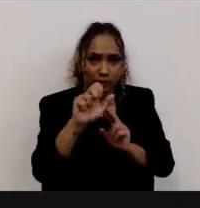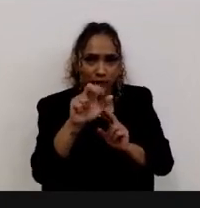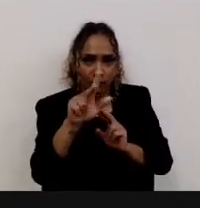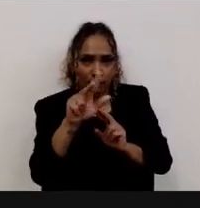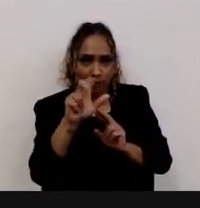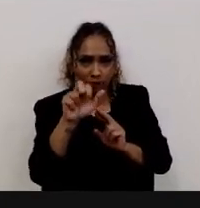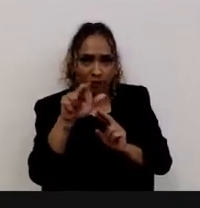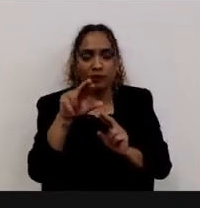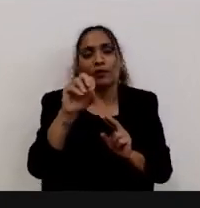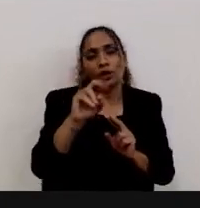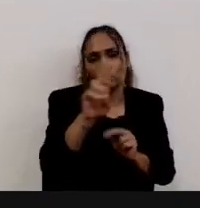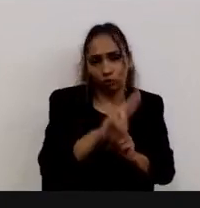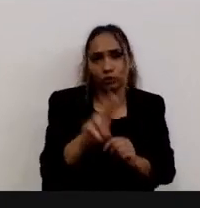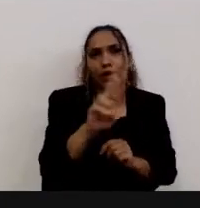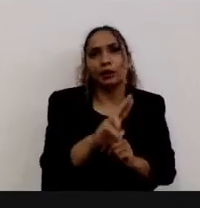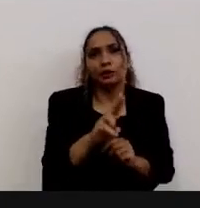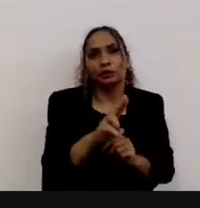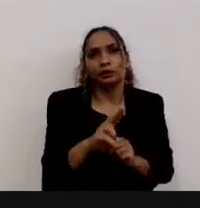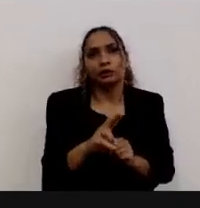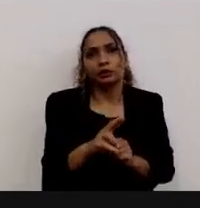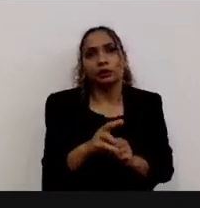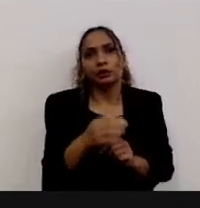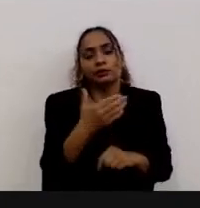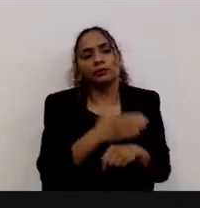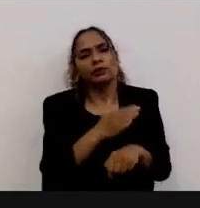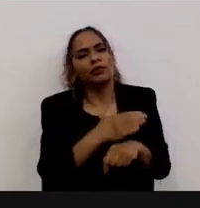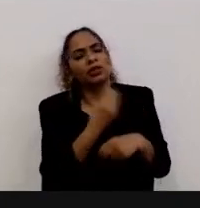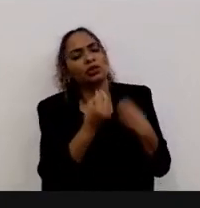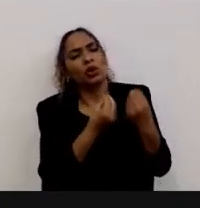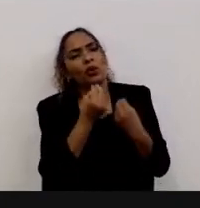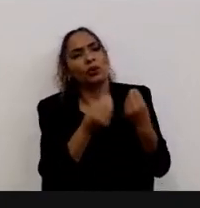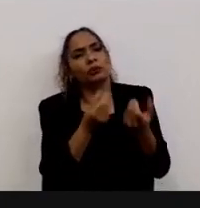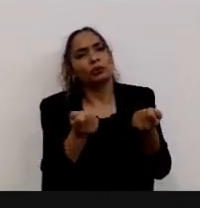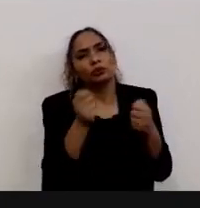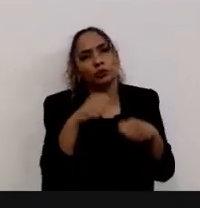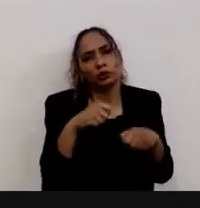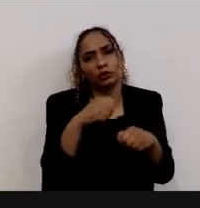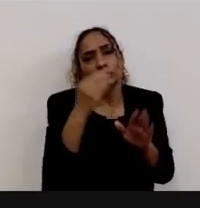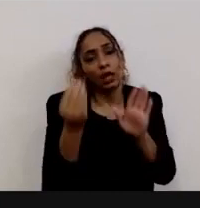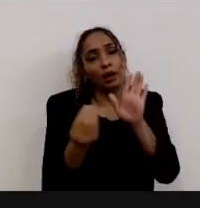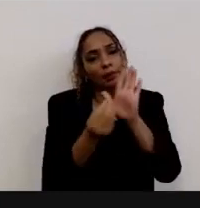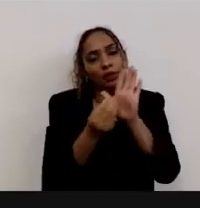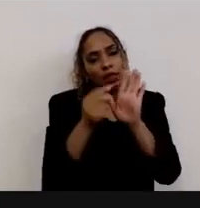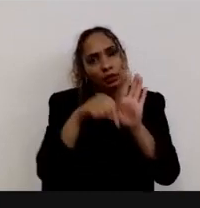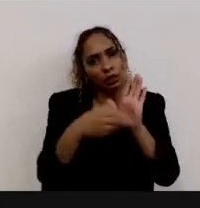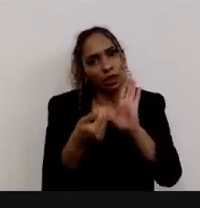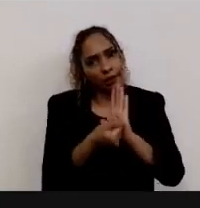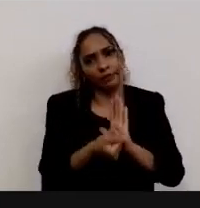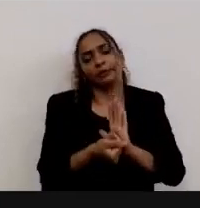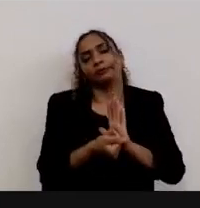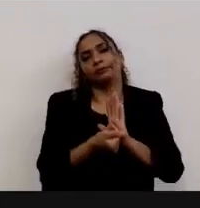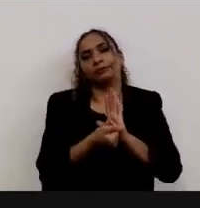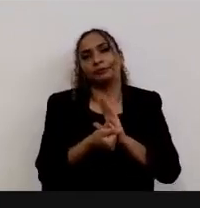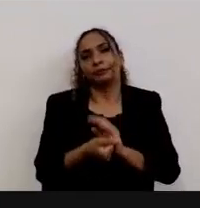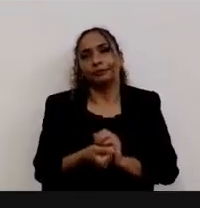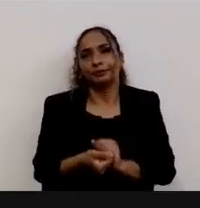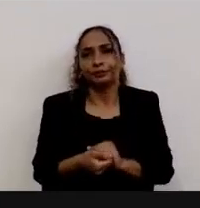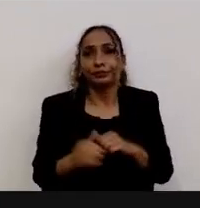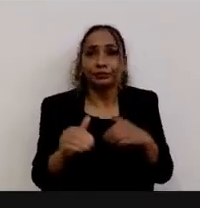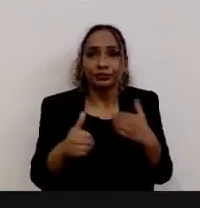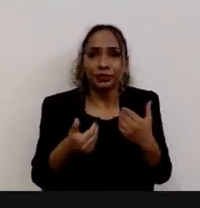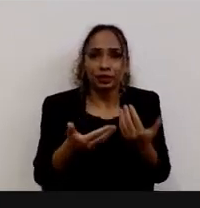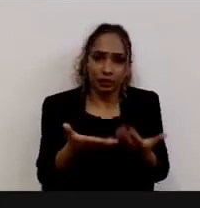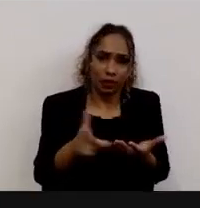usada. Gostaria de ouvir mais na prática como ele poderia ser aplicado aqui no contexto da Câmara. Bom,